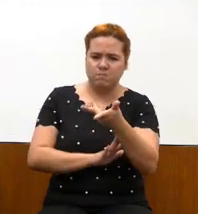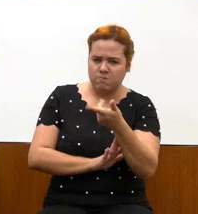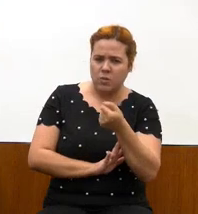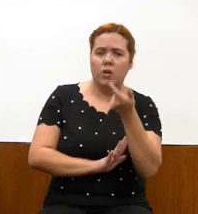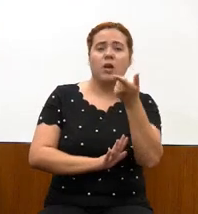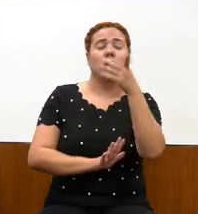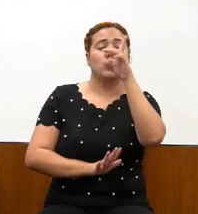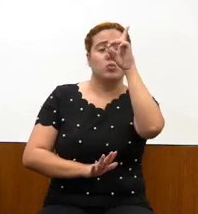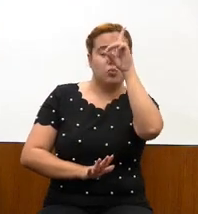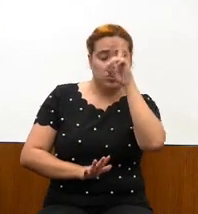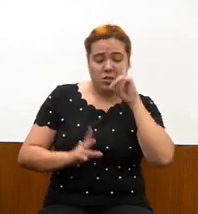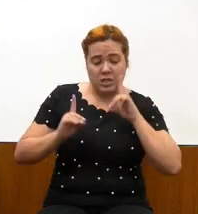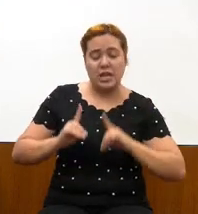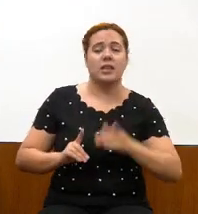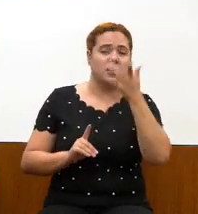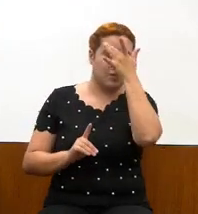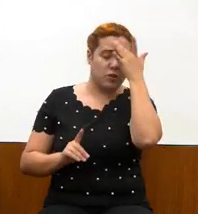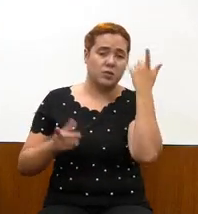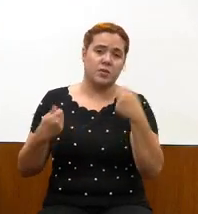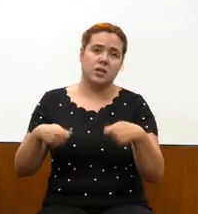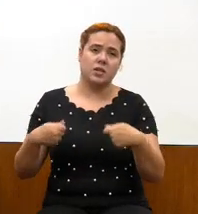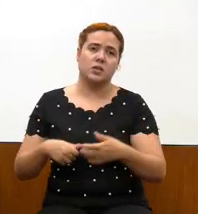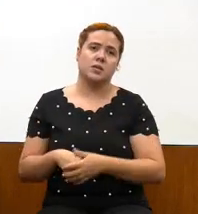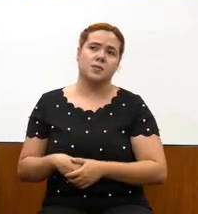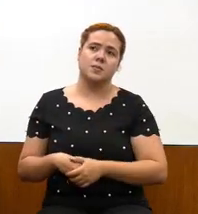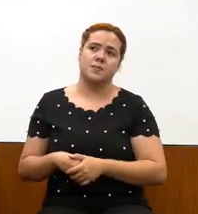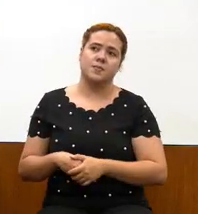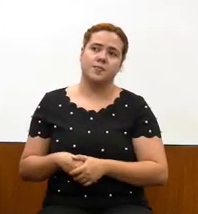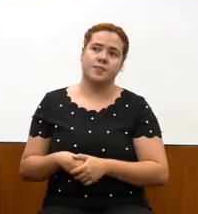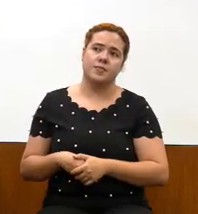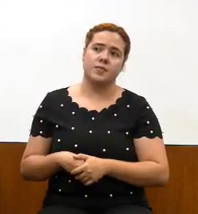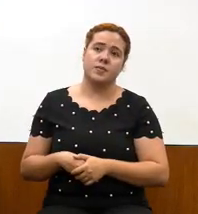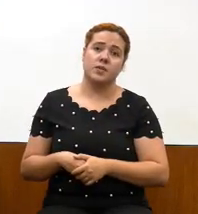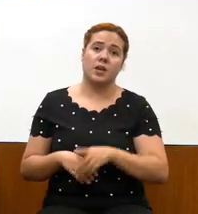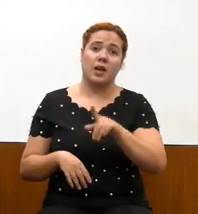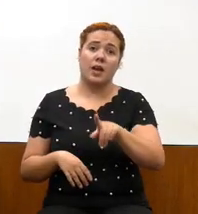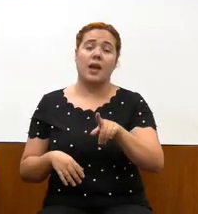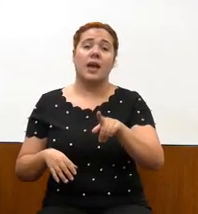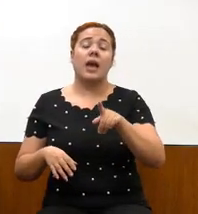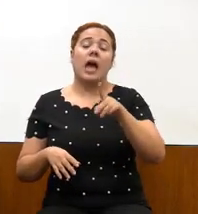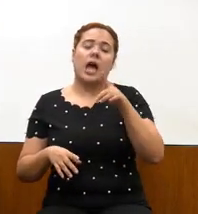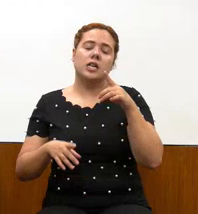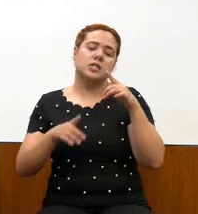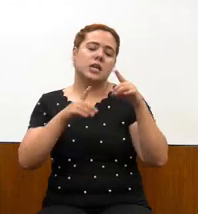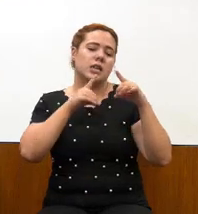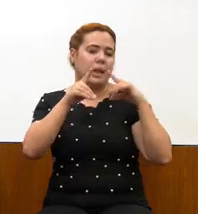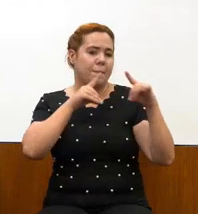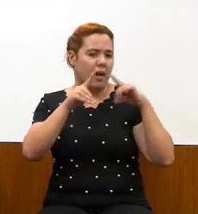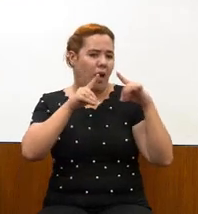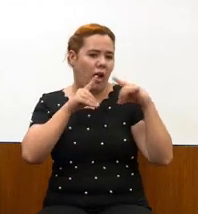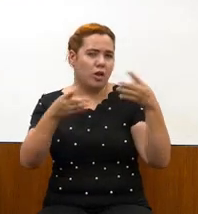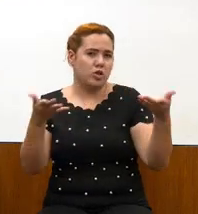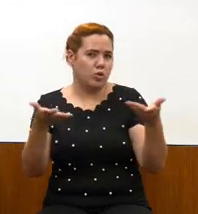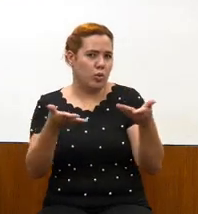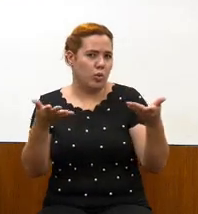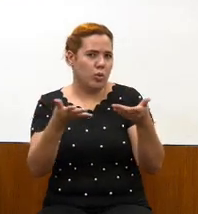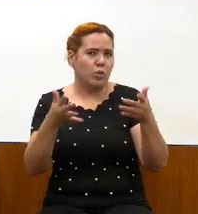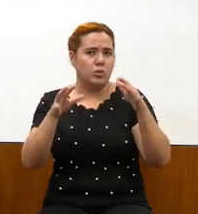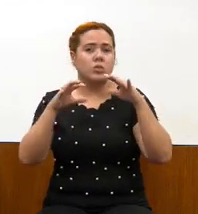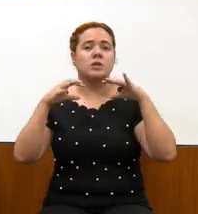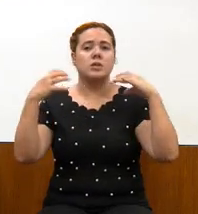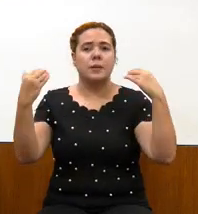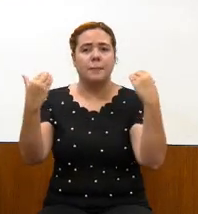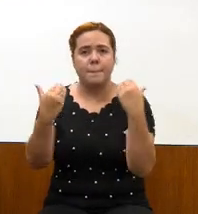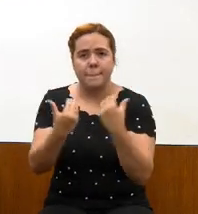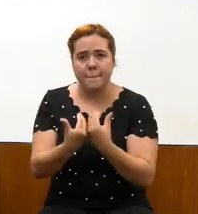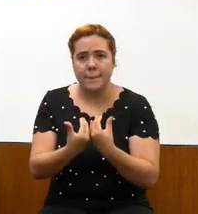dos direitos da pessoa com deficiência. E hoje, em especial, essa audiência pública aí debatendo as políticas públicas, o que está